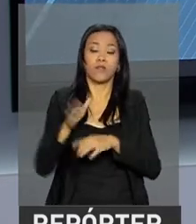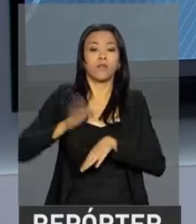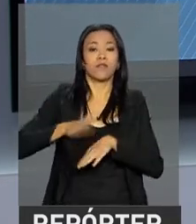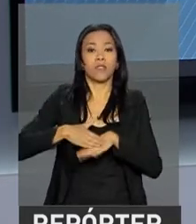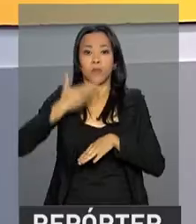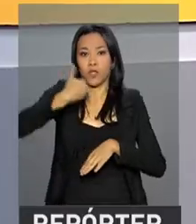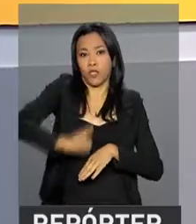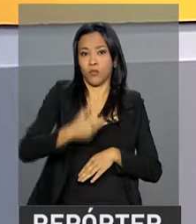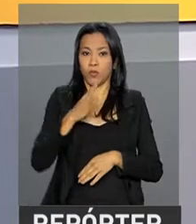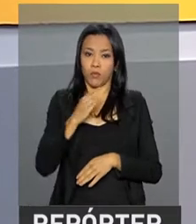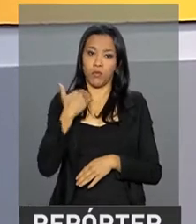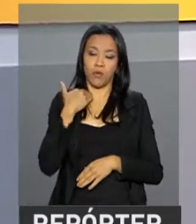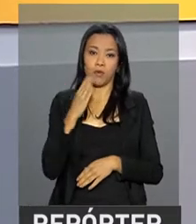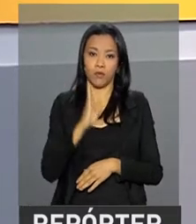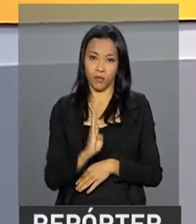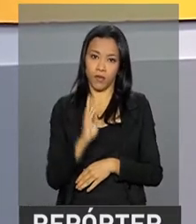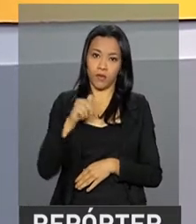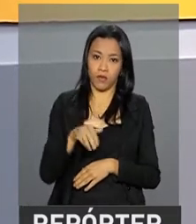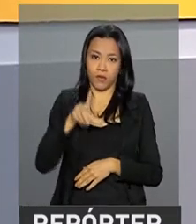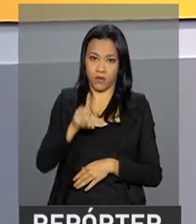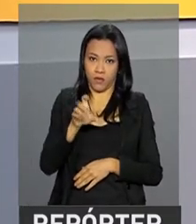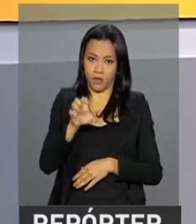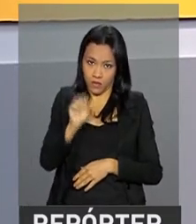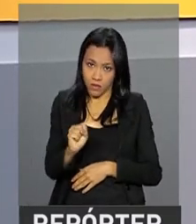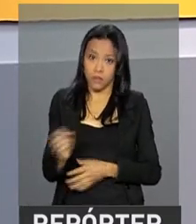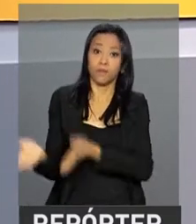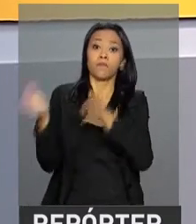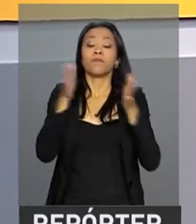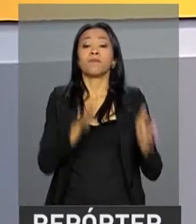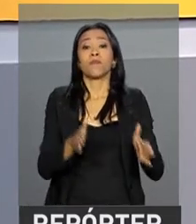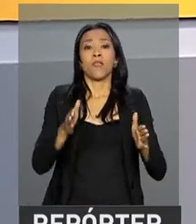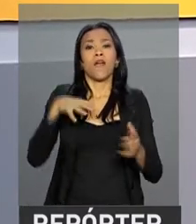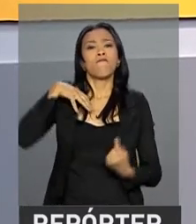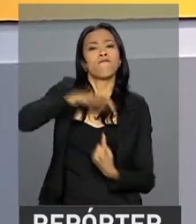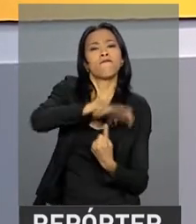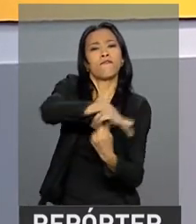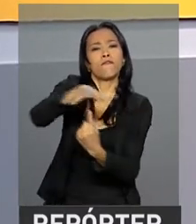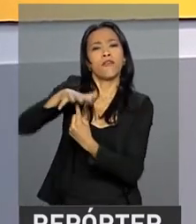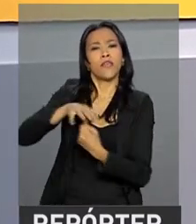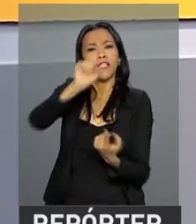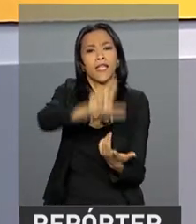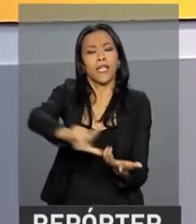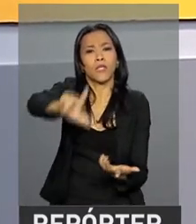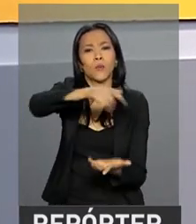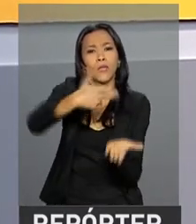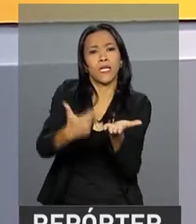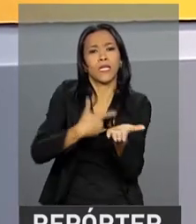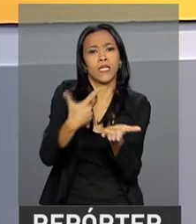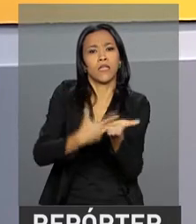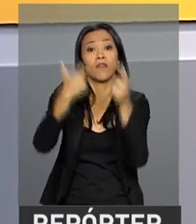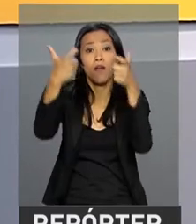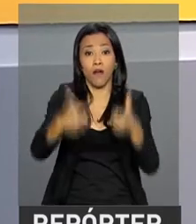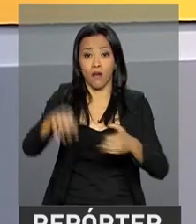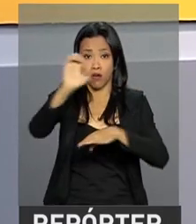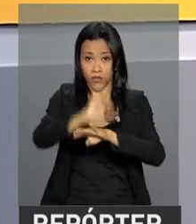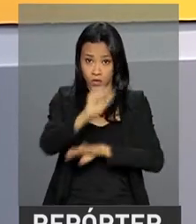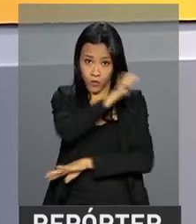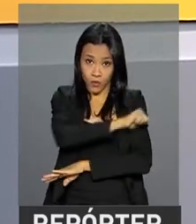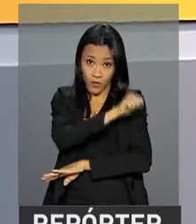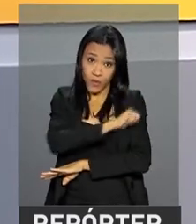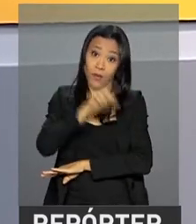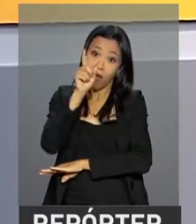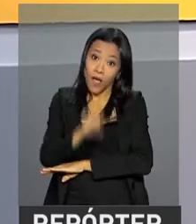BNDES. Na maior feira literária do país, a Bienal do Livro, no Rio de Janeiro, o destaque fica com a